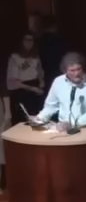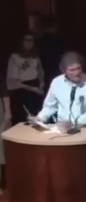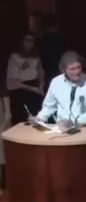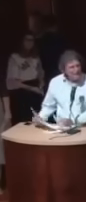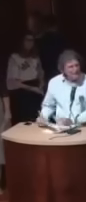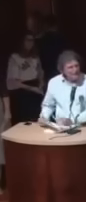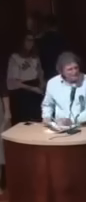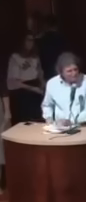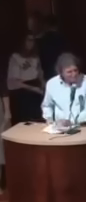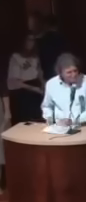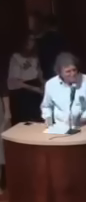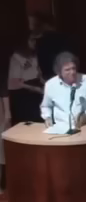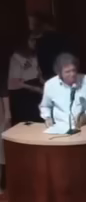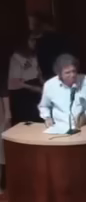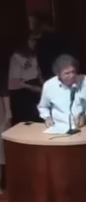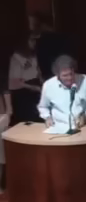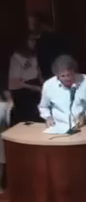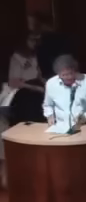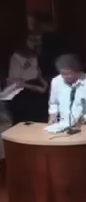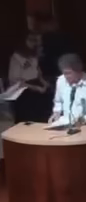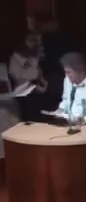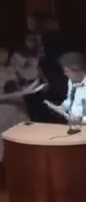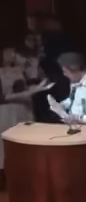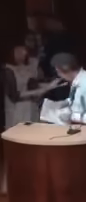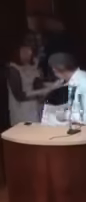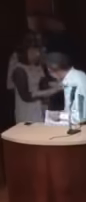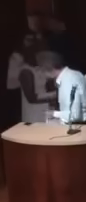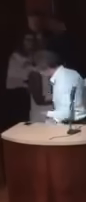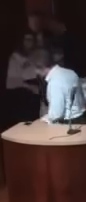liberdade de pesquisa e liberdades democráticas. Muito obrigado.